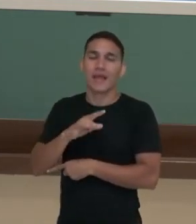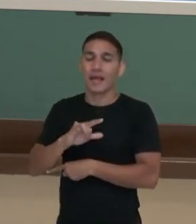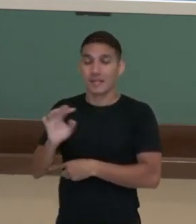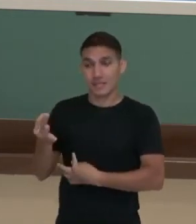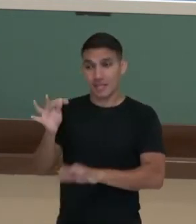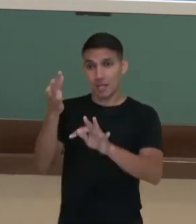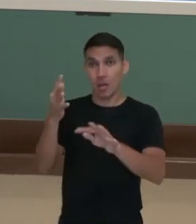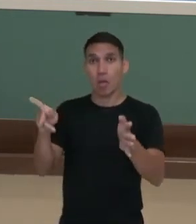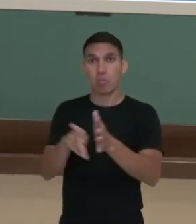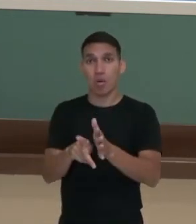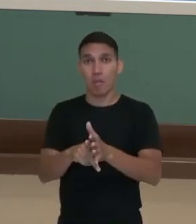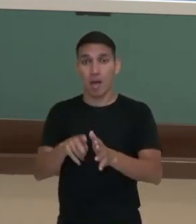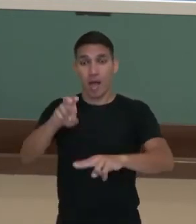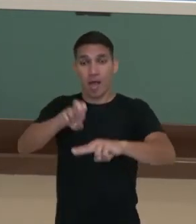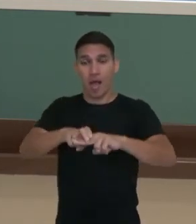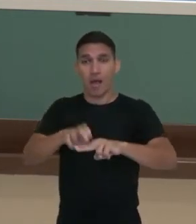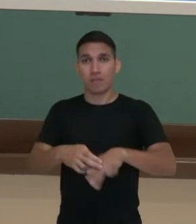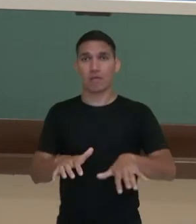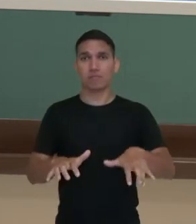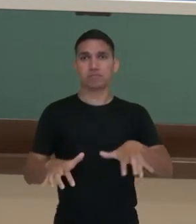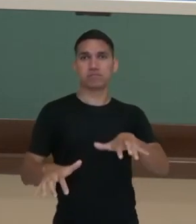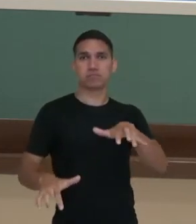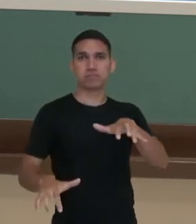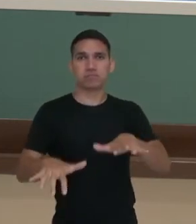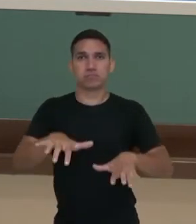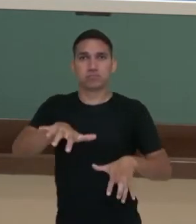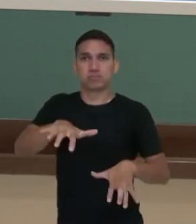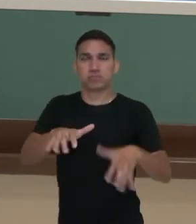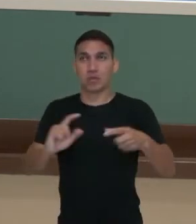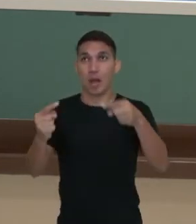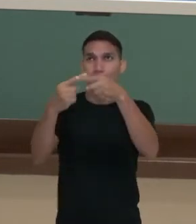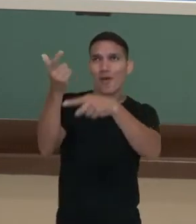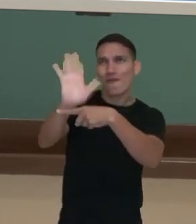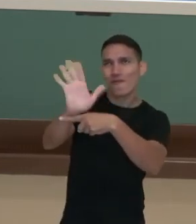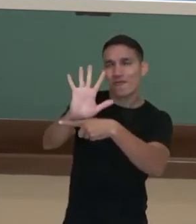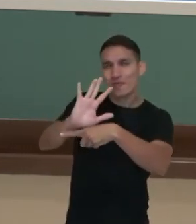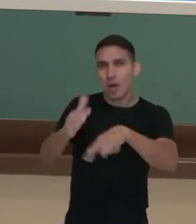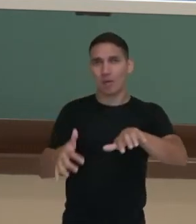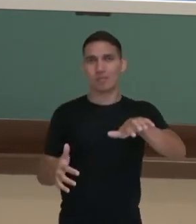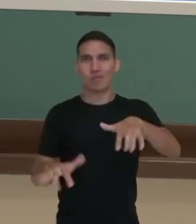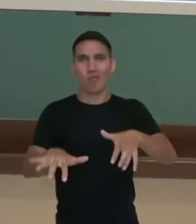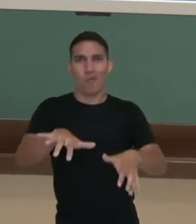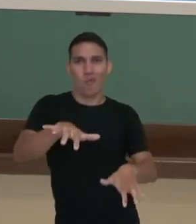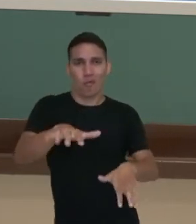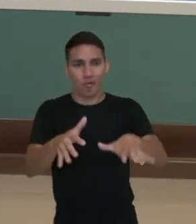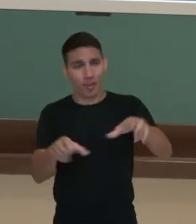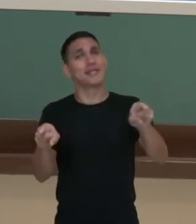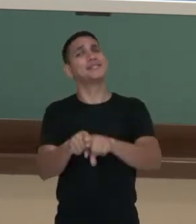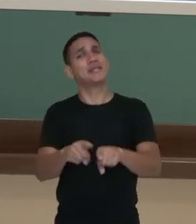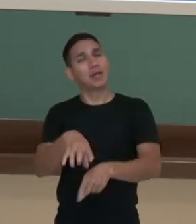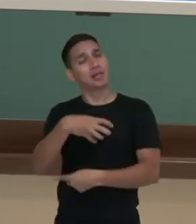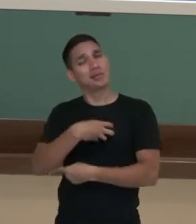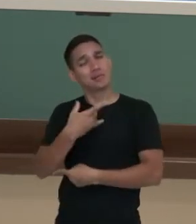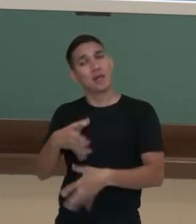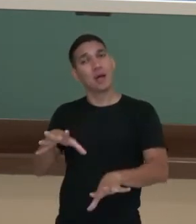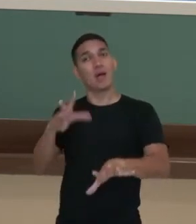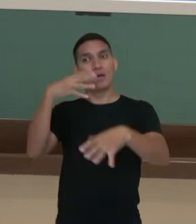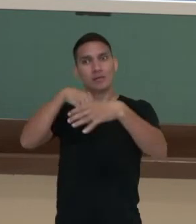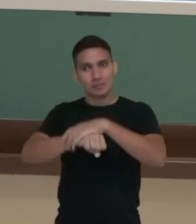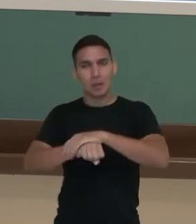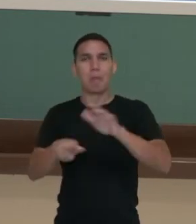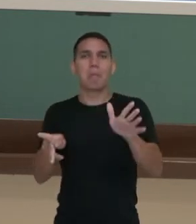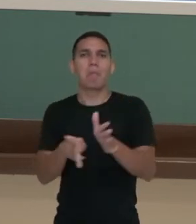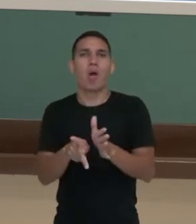cadeira movimenta conforme os movimentos do filme, né? E você se sente também dentro do filme,